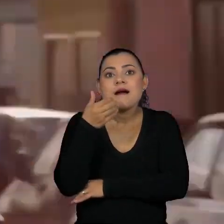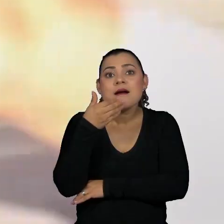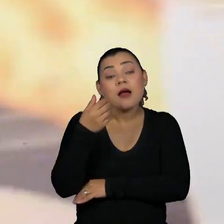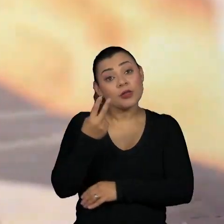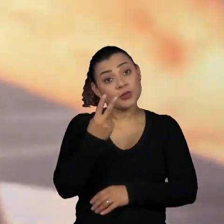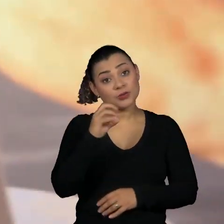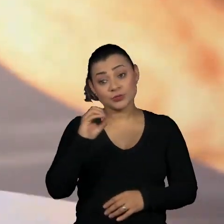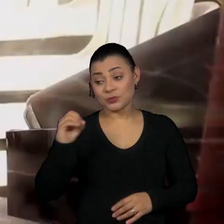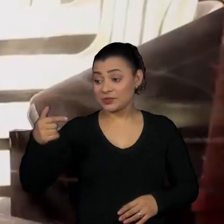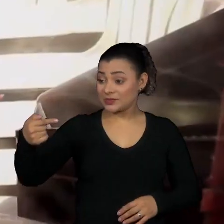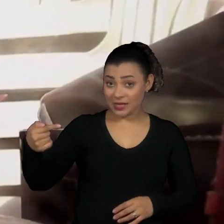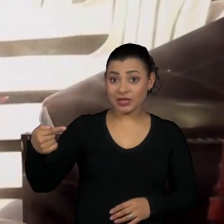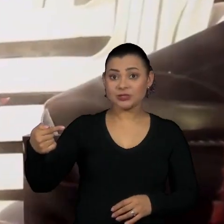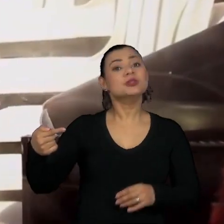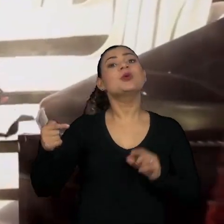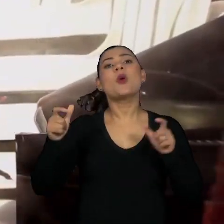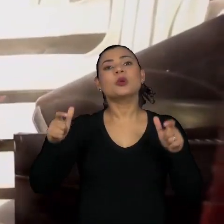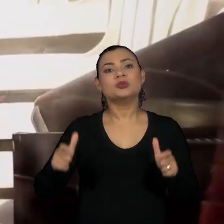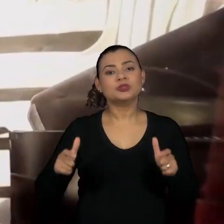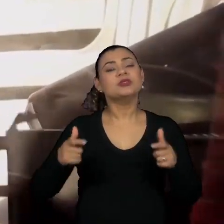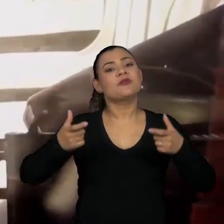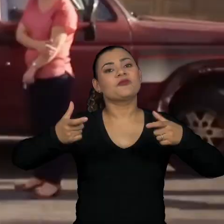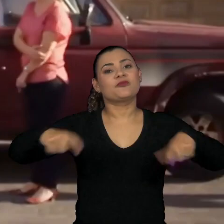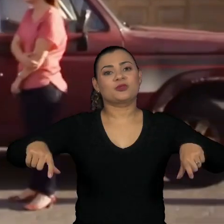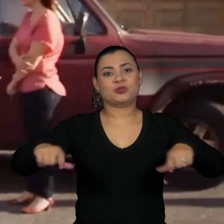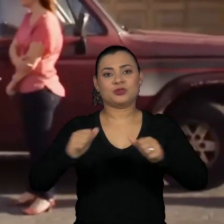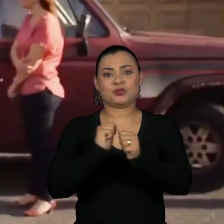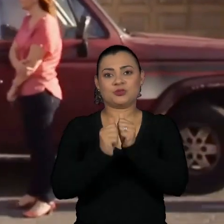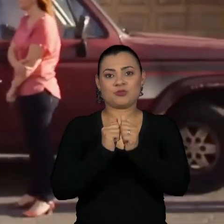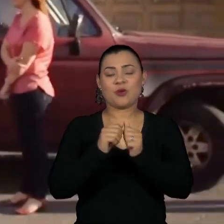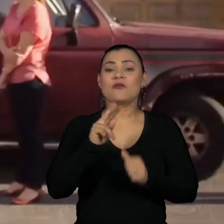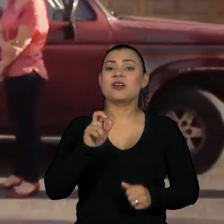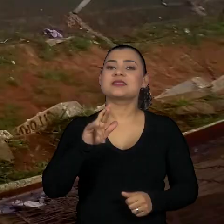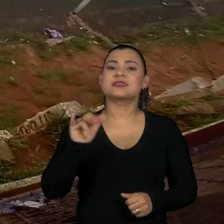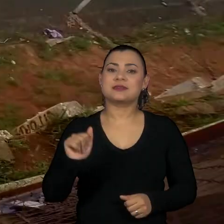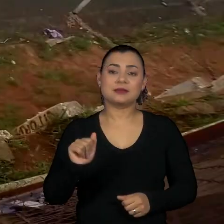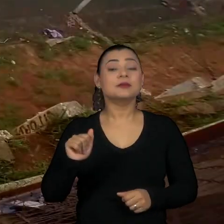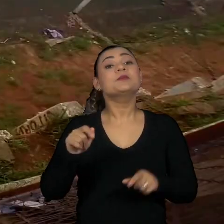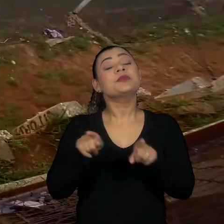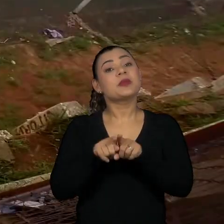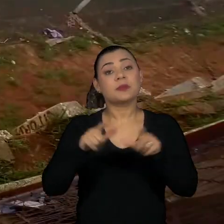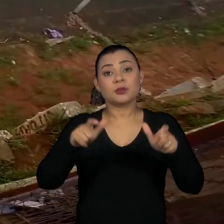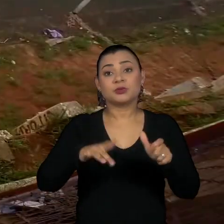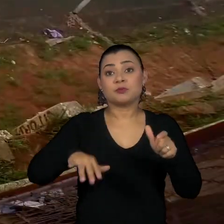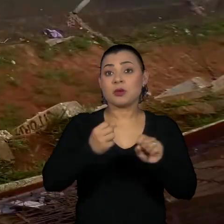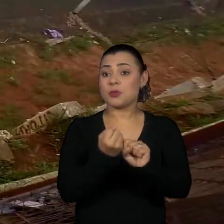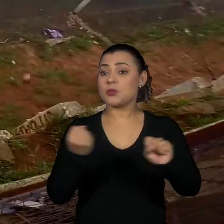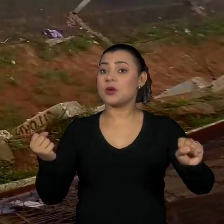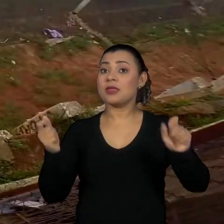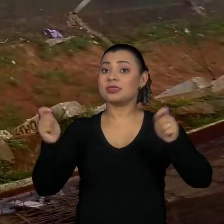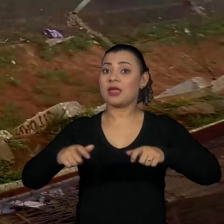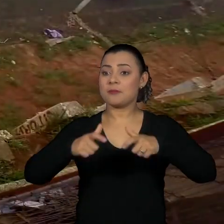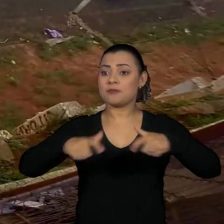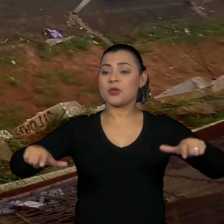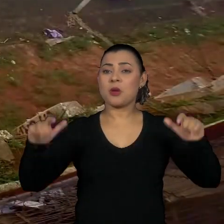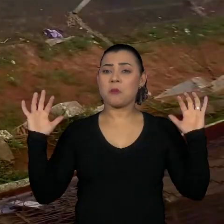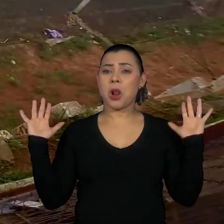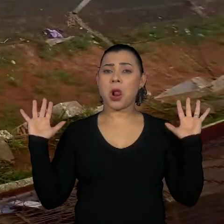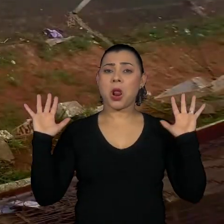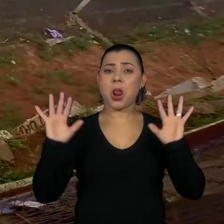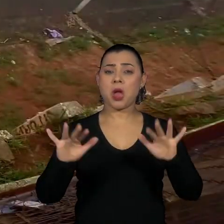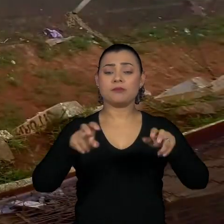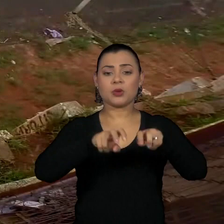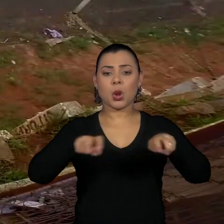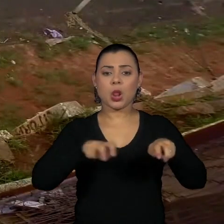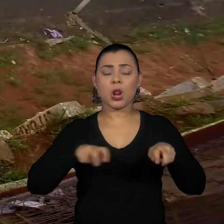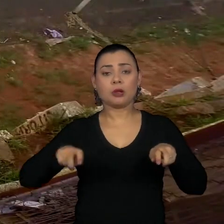2007 a gente vai para um campo de futebol de várzea e ali é um espaço maior, permite trazer mais gente. Então a